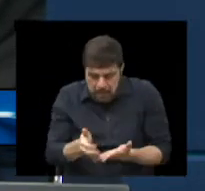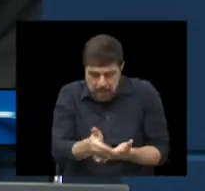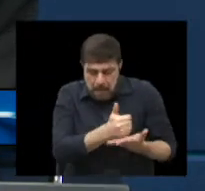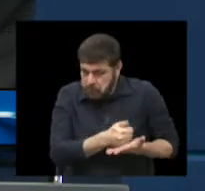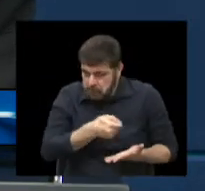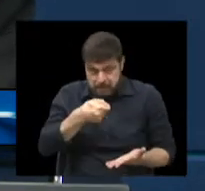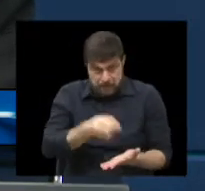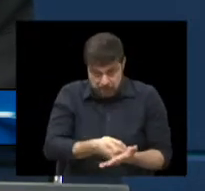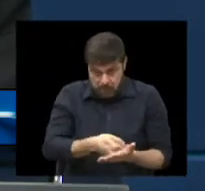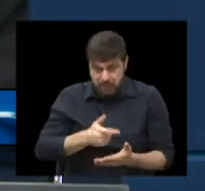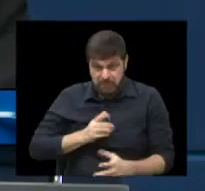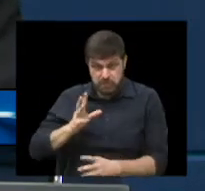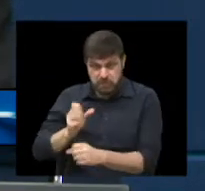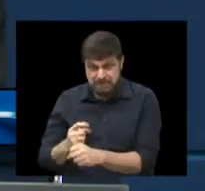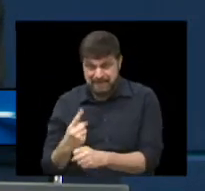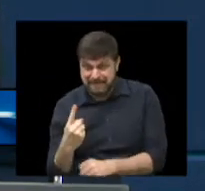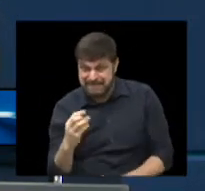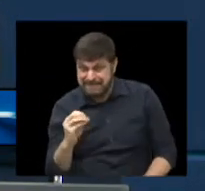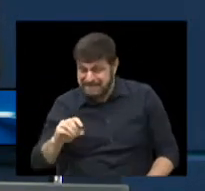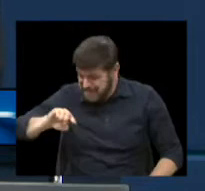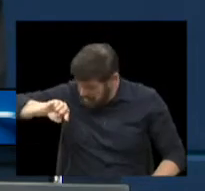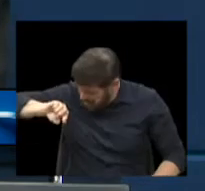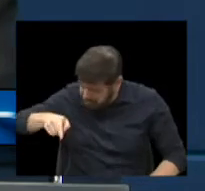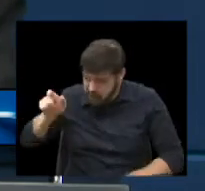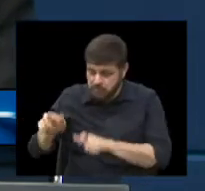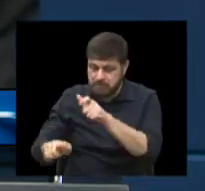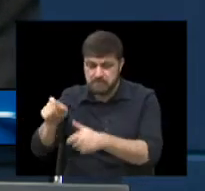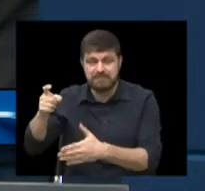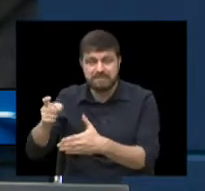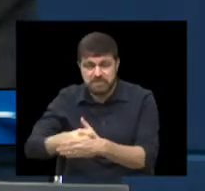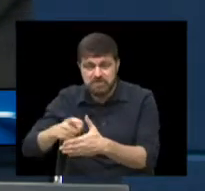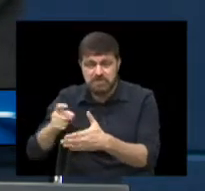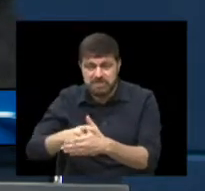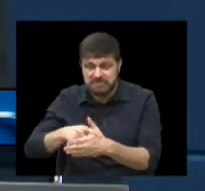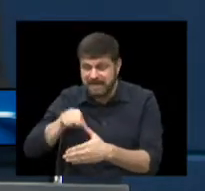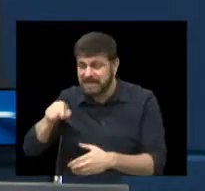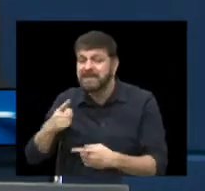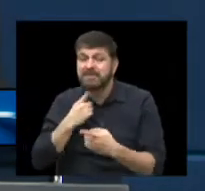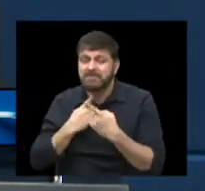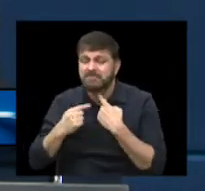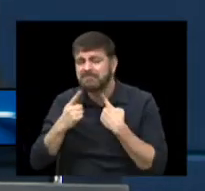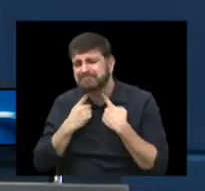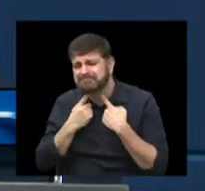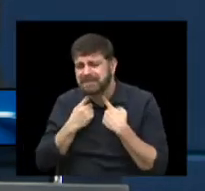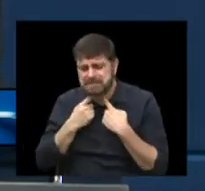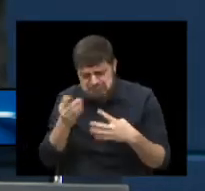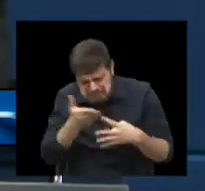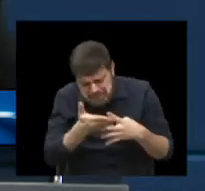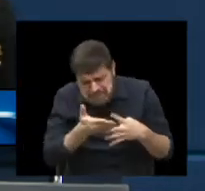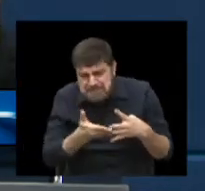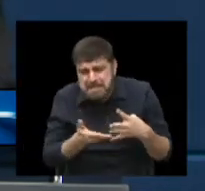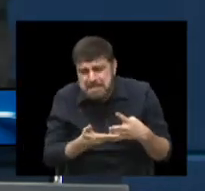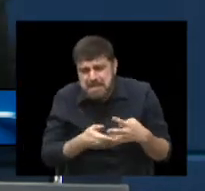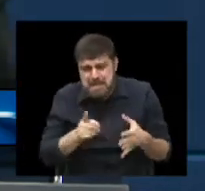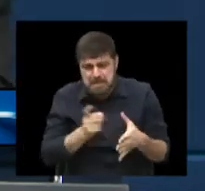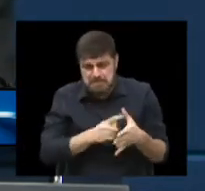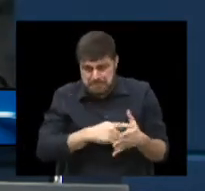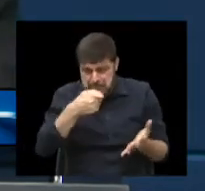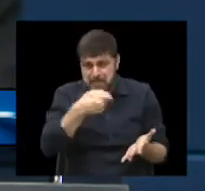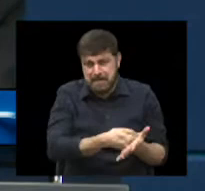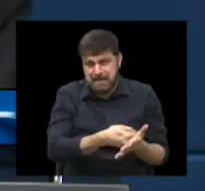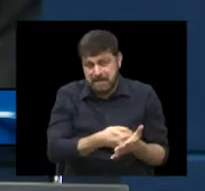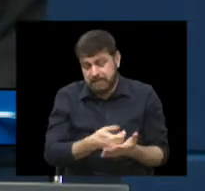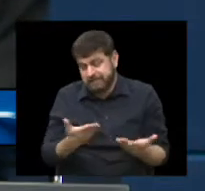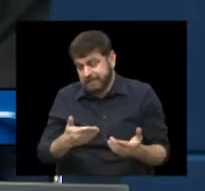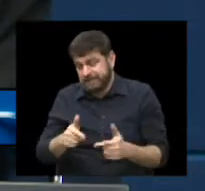mil pessoas endividadas nessa cidade, querendo quitar suas dívidas, mas ou por desemprego, ou por uma razão ou